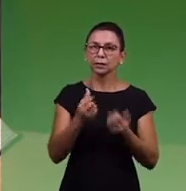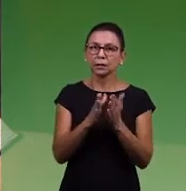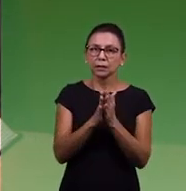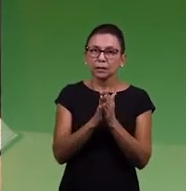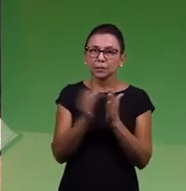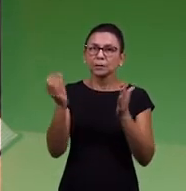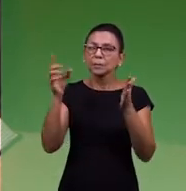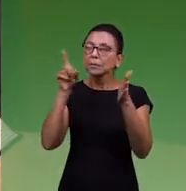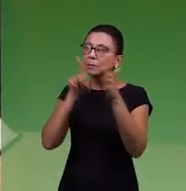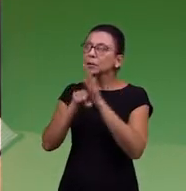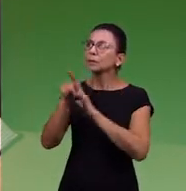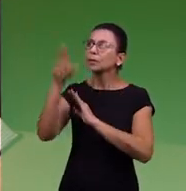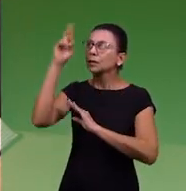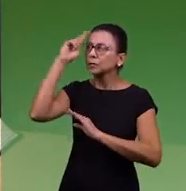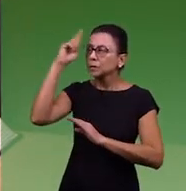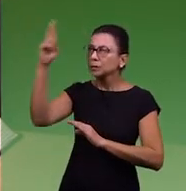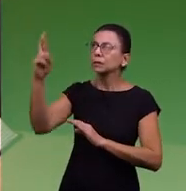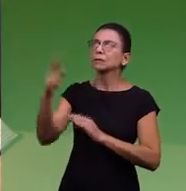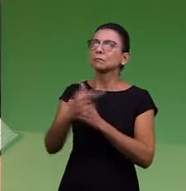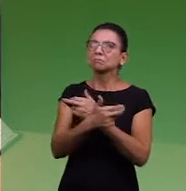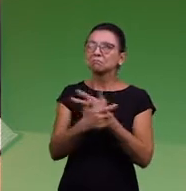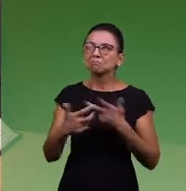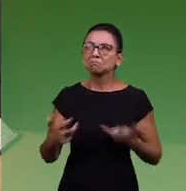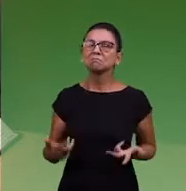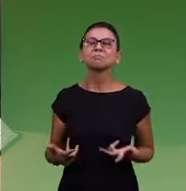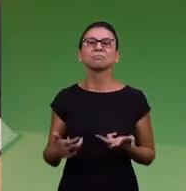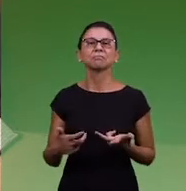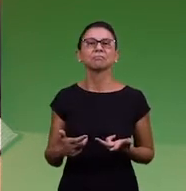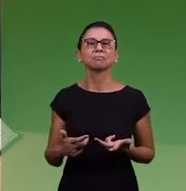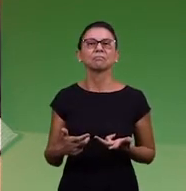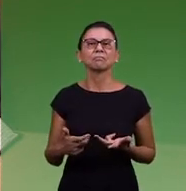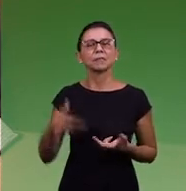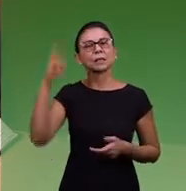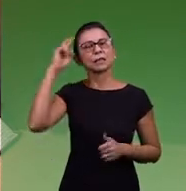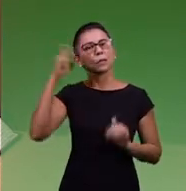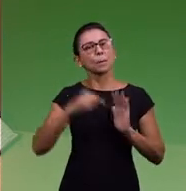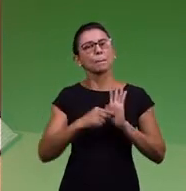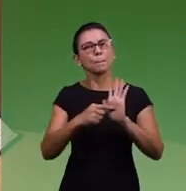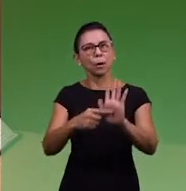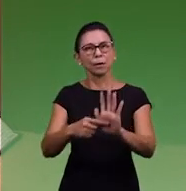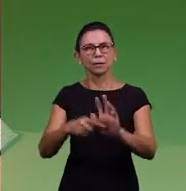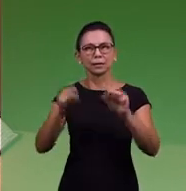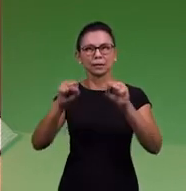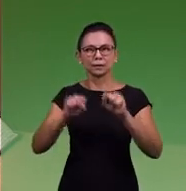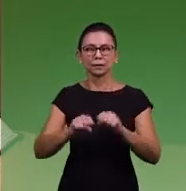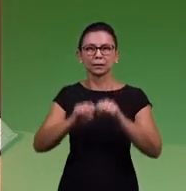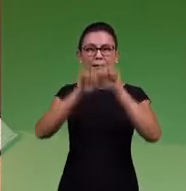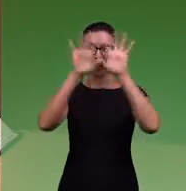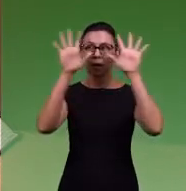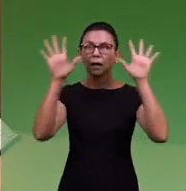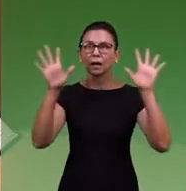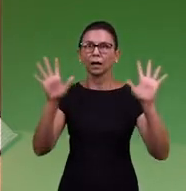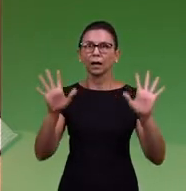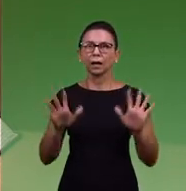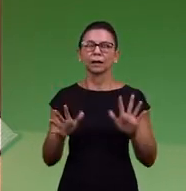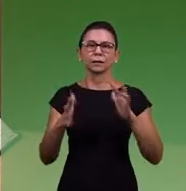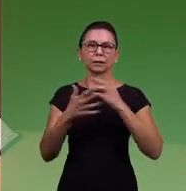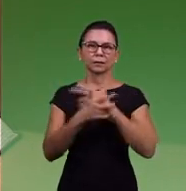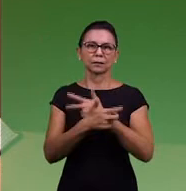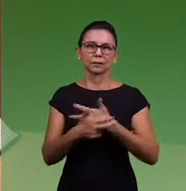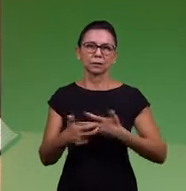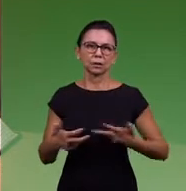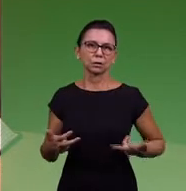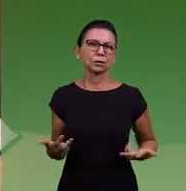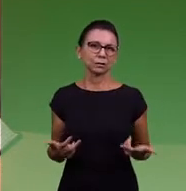palavra é lâmpada para os nossos pés, é luz para o nosso caminho. E o Senhor então nos mostra, Ele clareia, né? Ele torna claras as